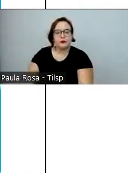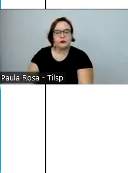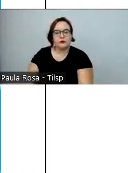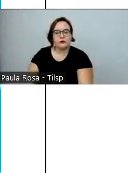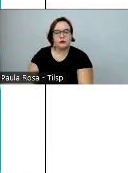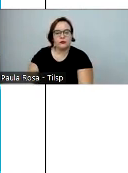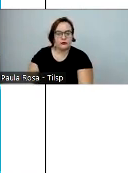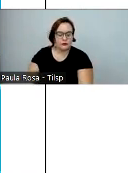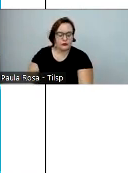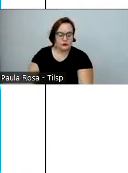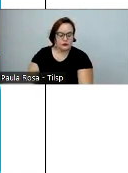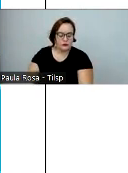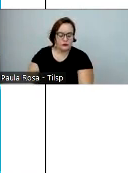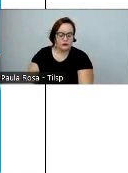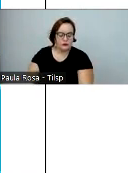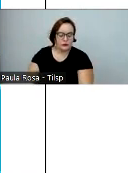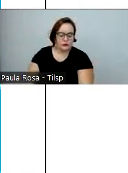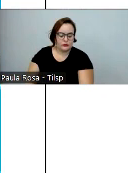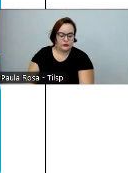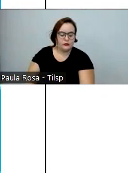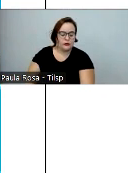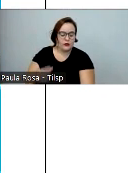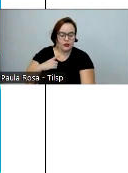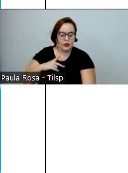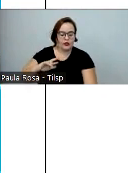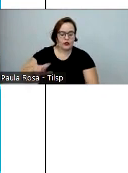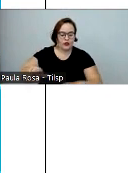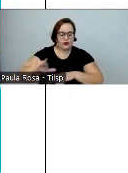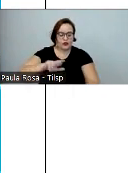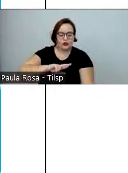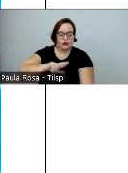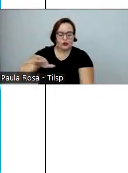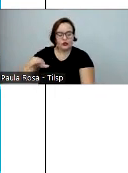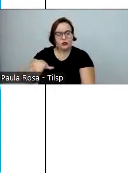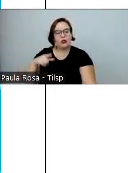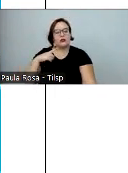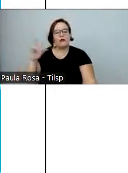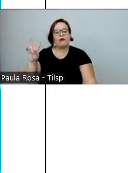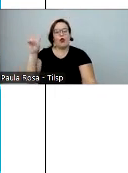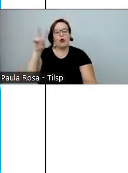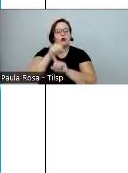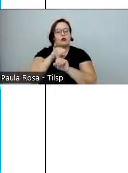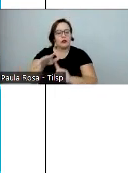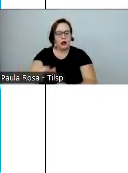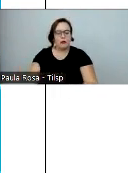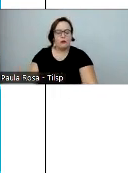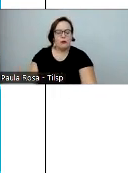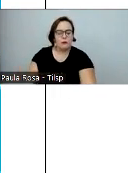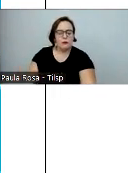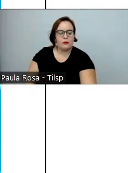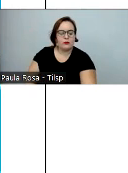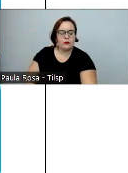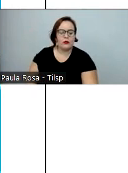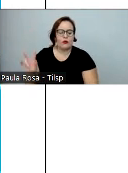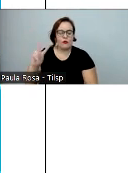sustentabilidade essa é uma perspectiva muito discutida né são valores sociais esses valores estão sendo incluídos aqui porque são